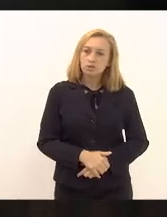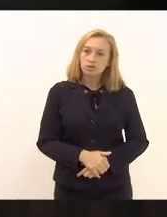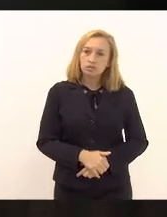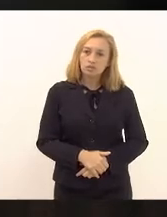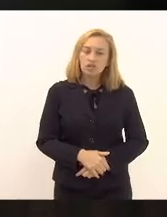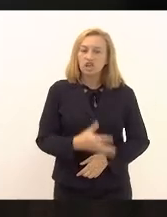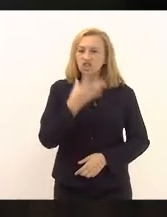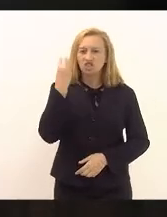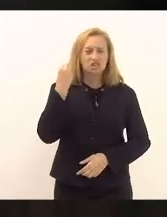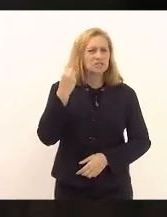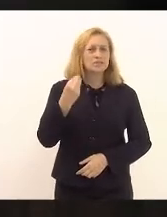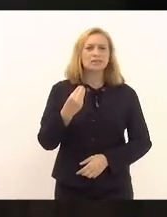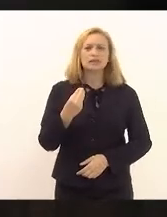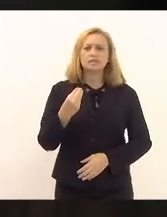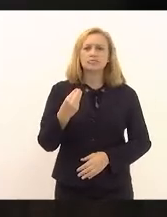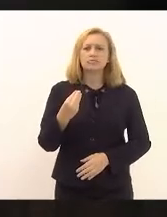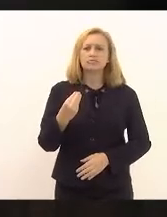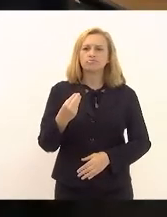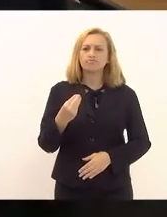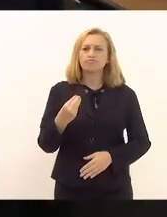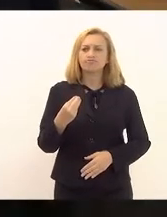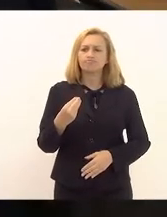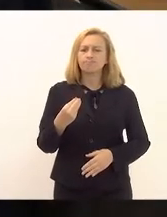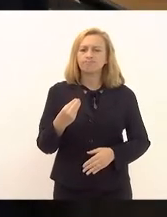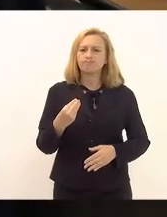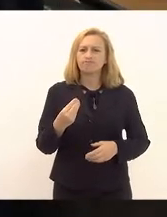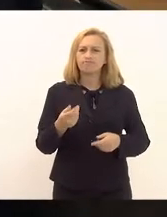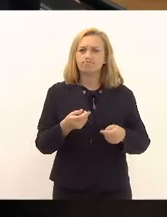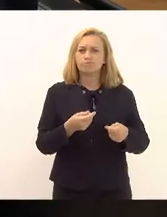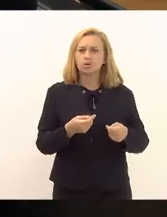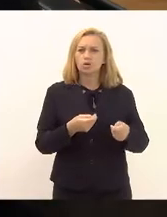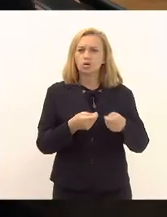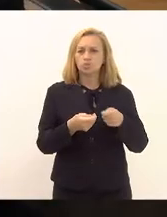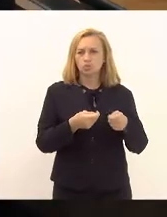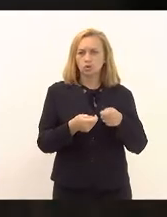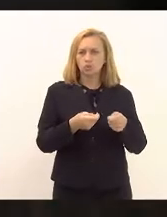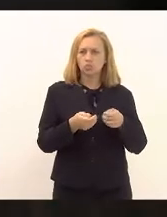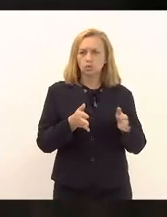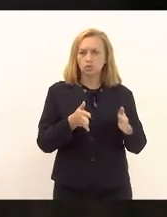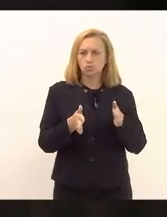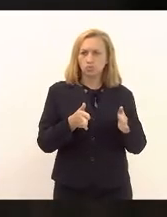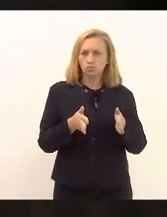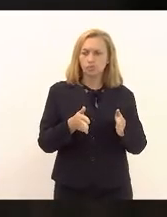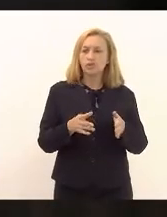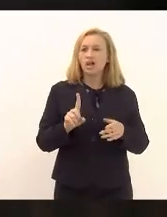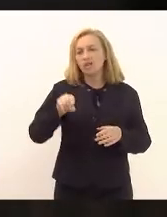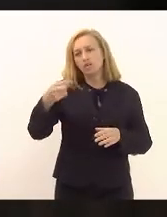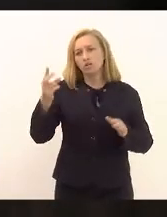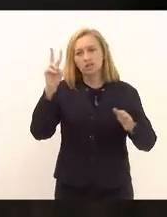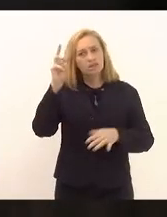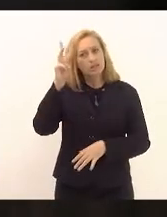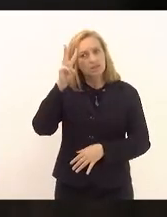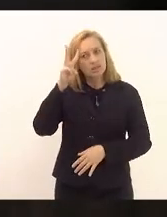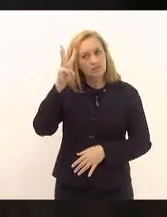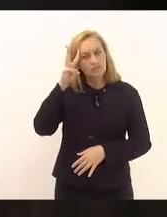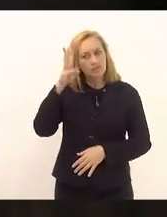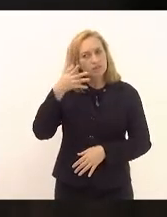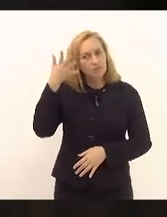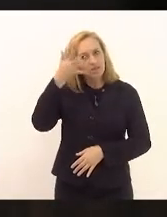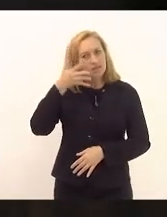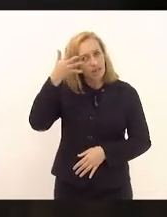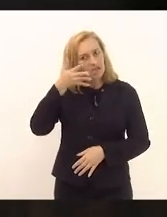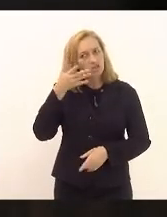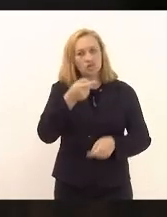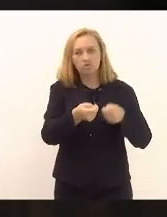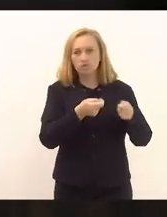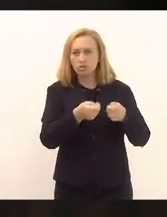fugiu o termo agora. Mediação. Então, nós vamos trazer na próxima terça-feira a mensagem da